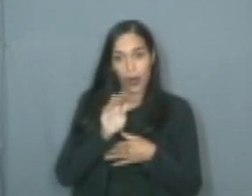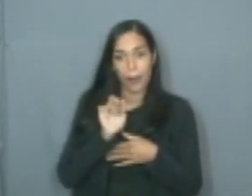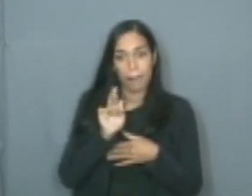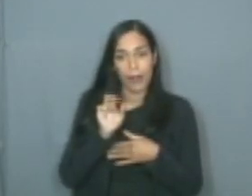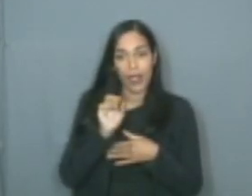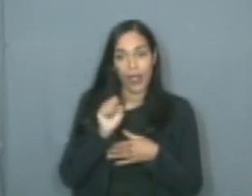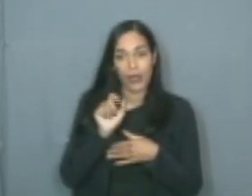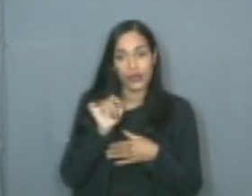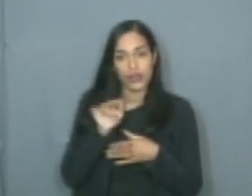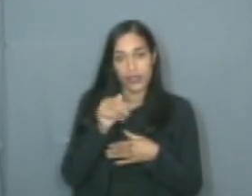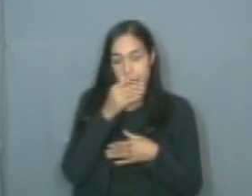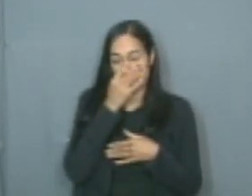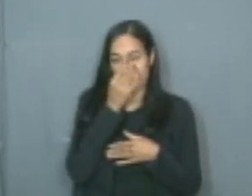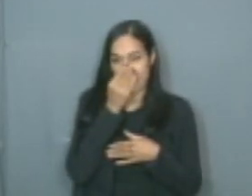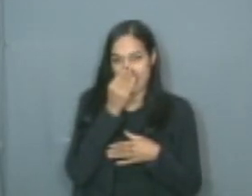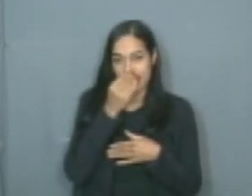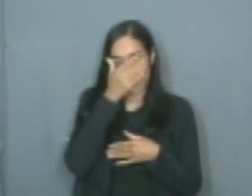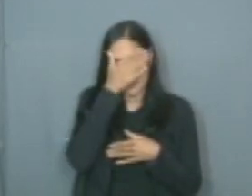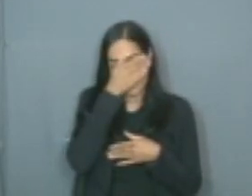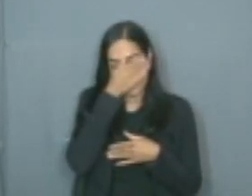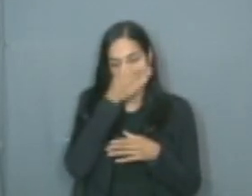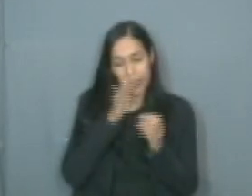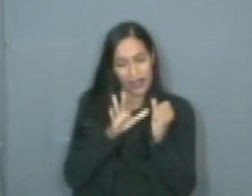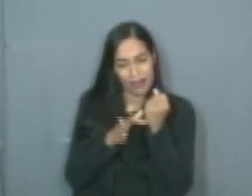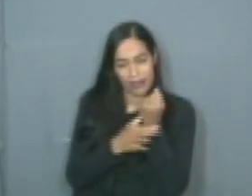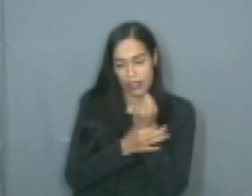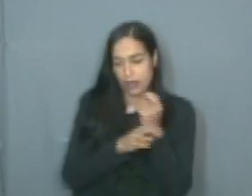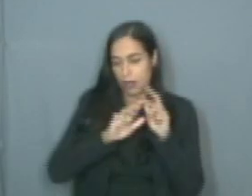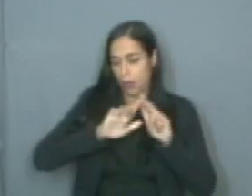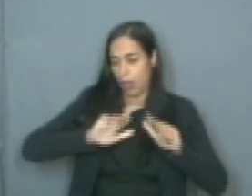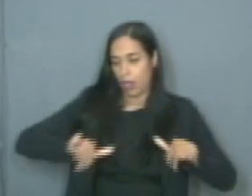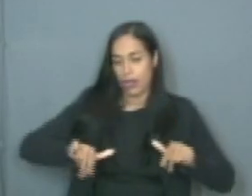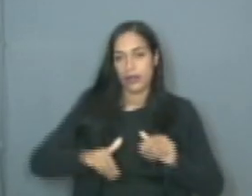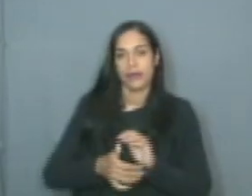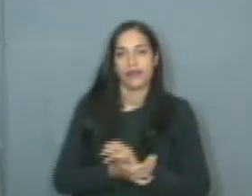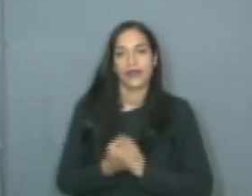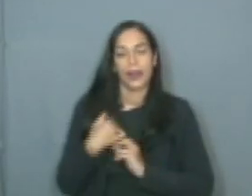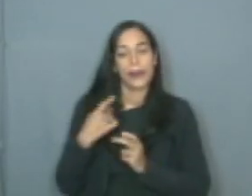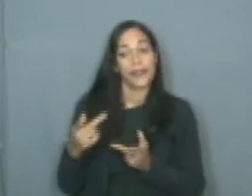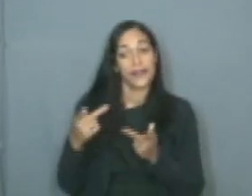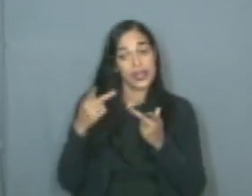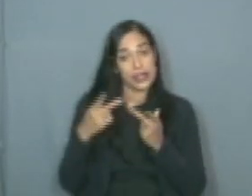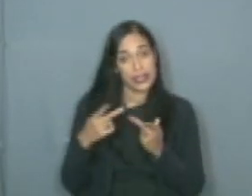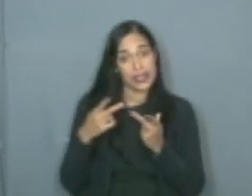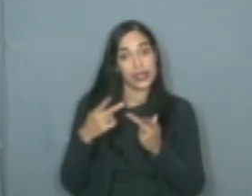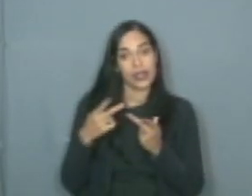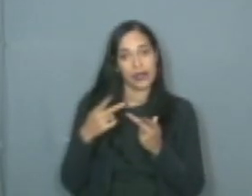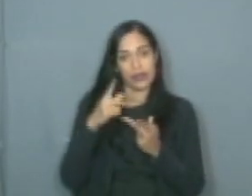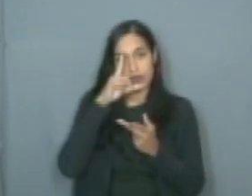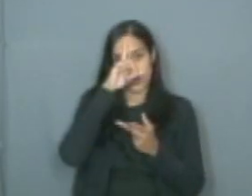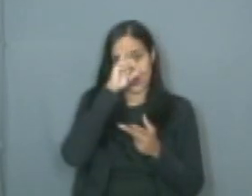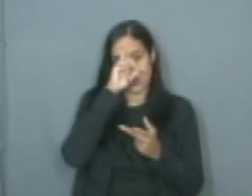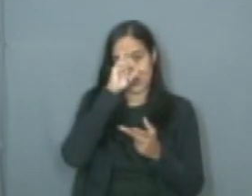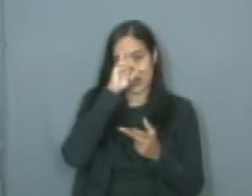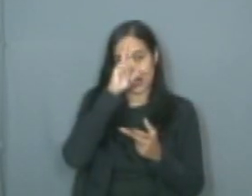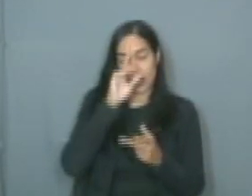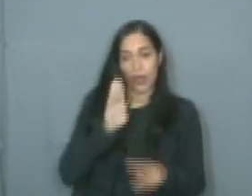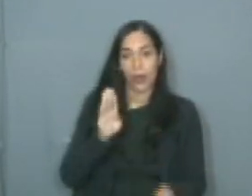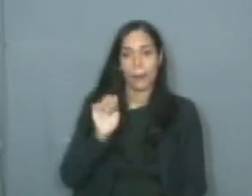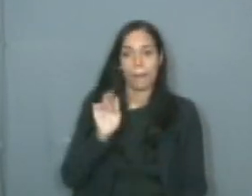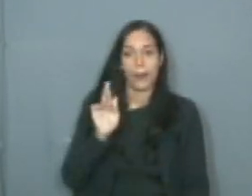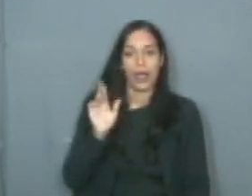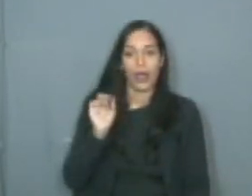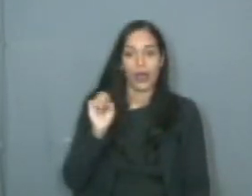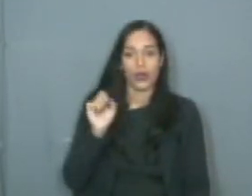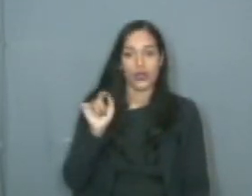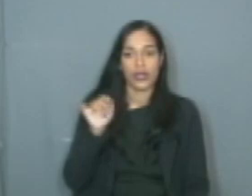garantir a infraestrutura, insumos e etc. Aquela minha visita da Barros Lima gerou vários